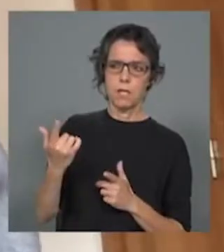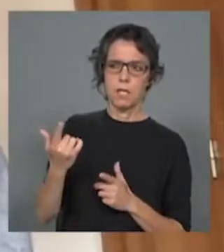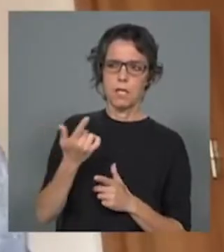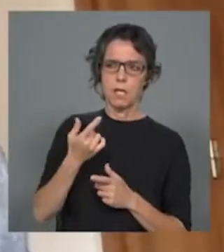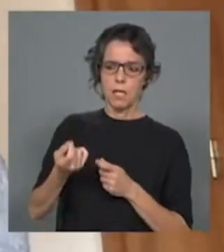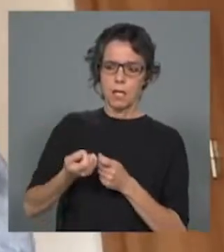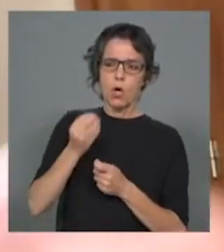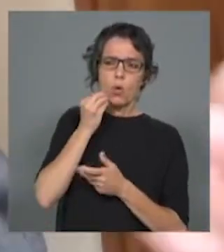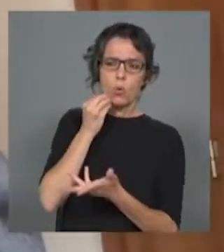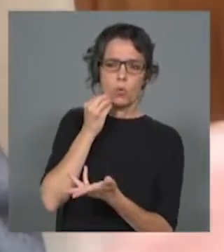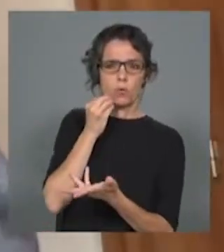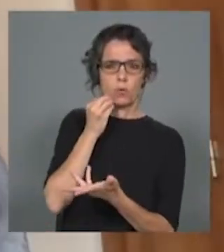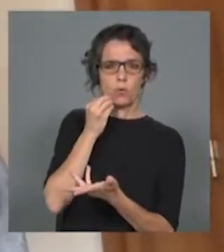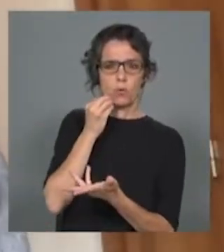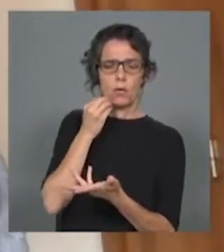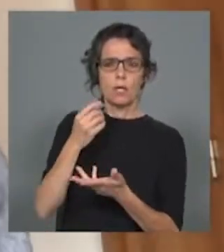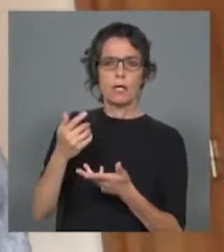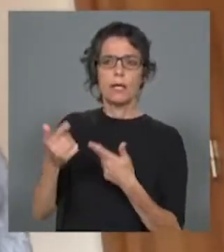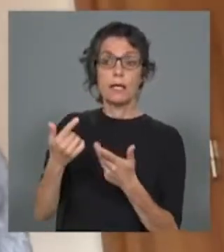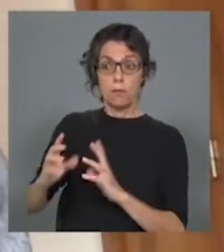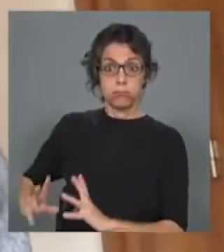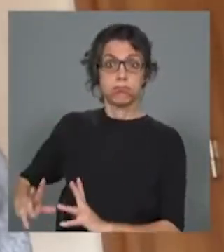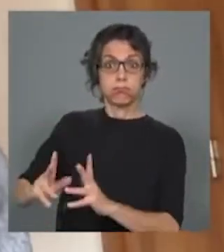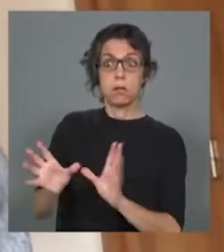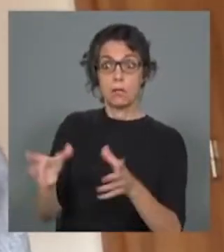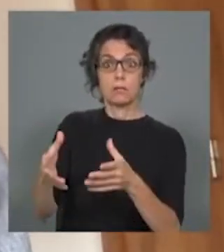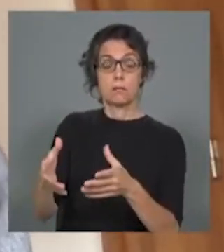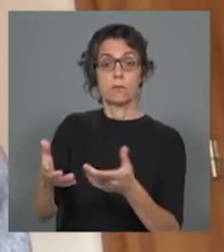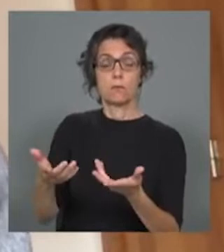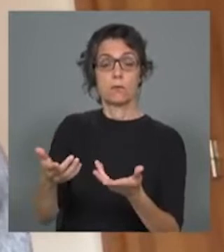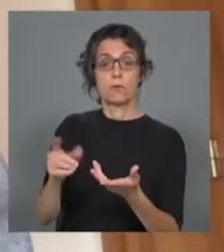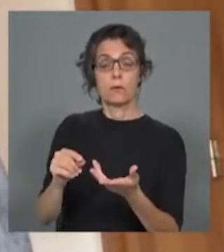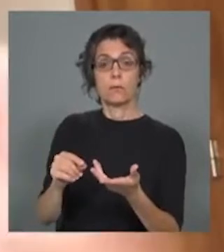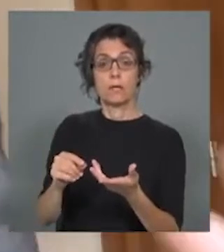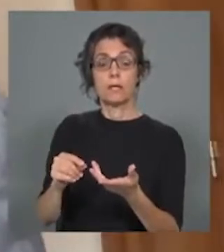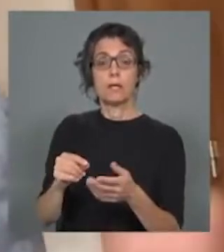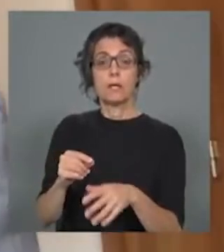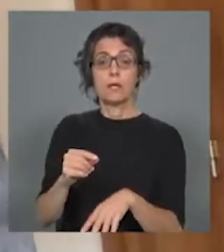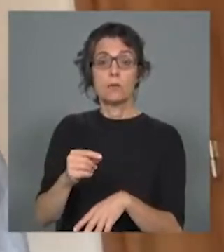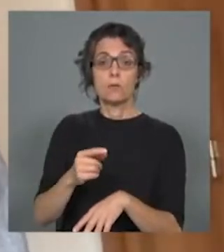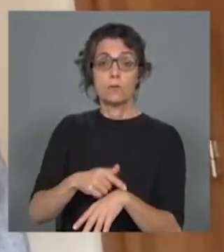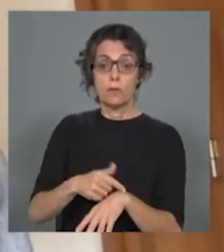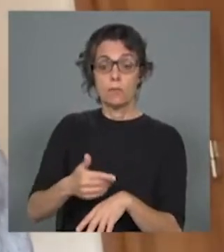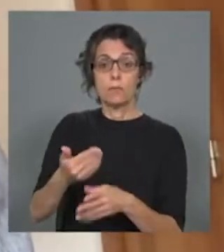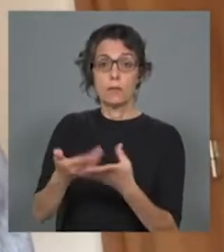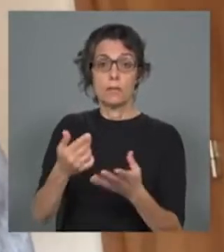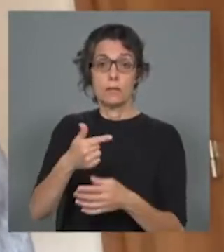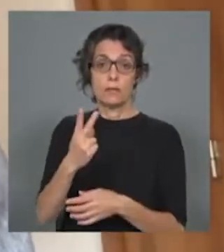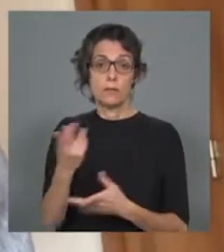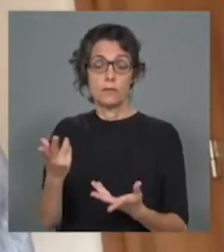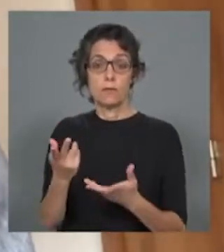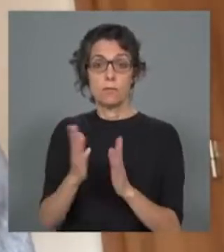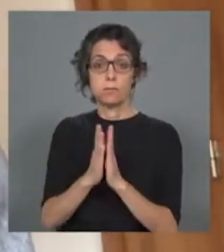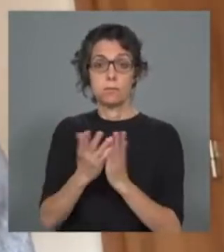vê-se até na própria evolução daquilo que é o trabalho da Comissão de Tempos de Emissão das Confissões Religiosas. Mais recentemente, por